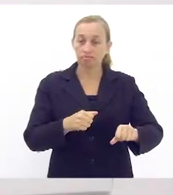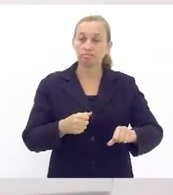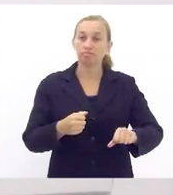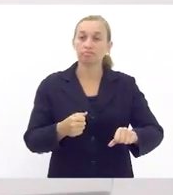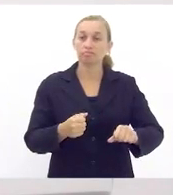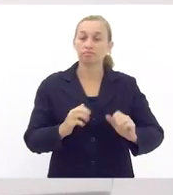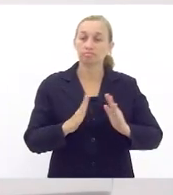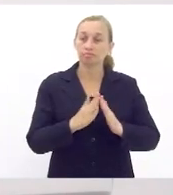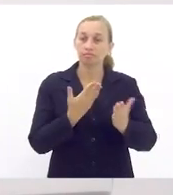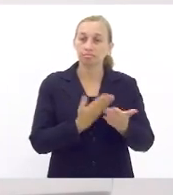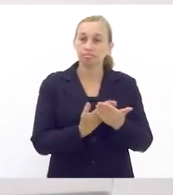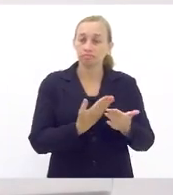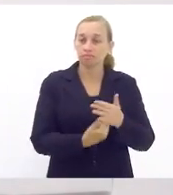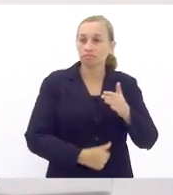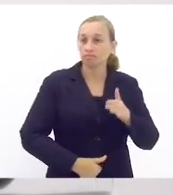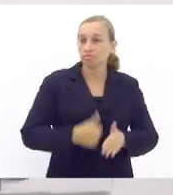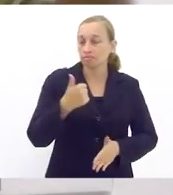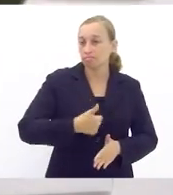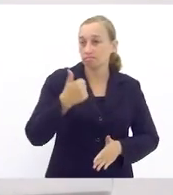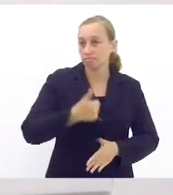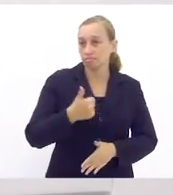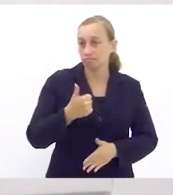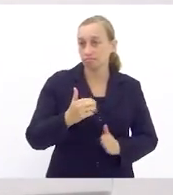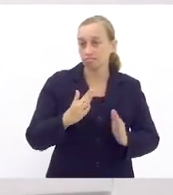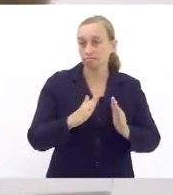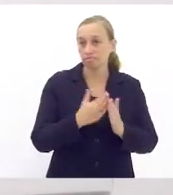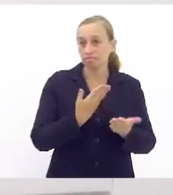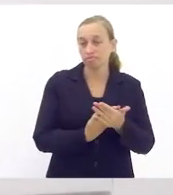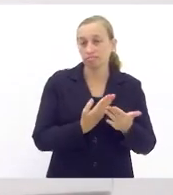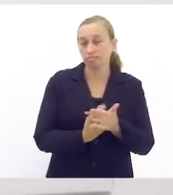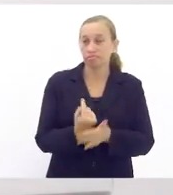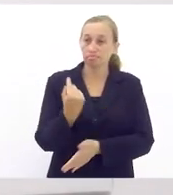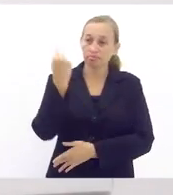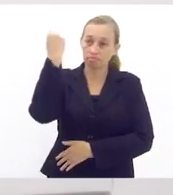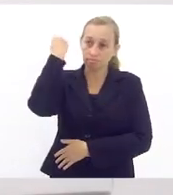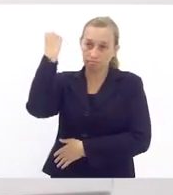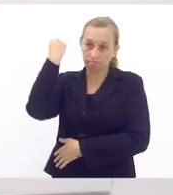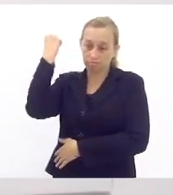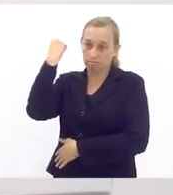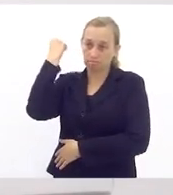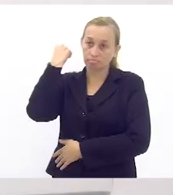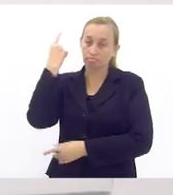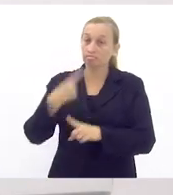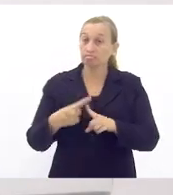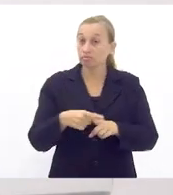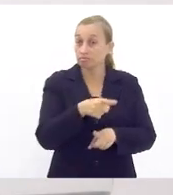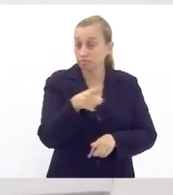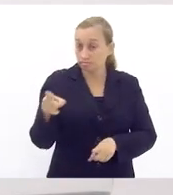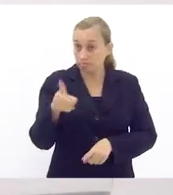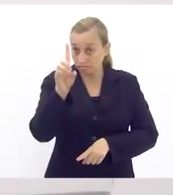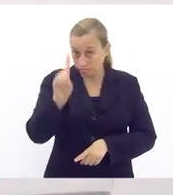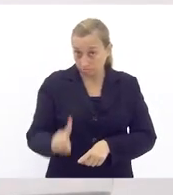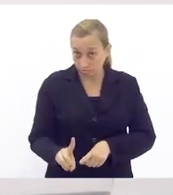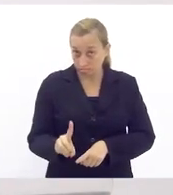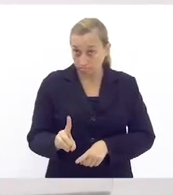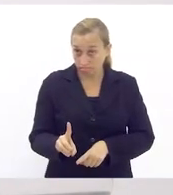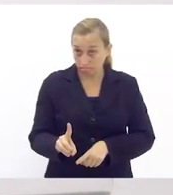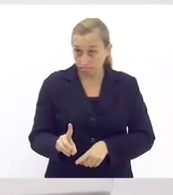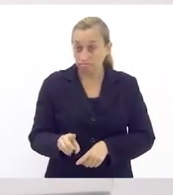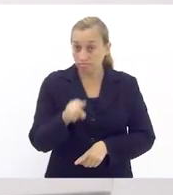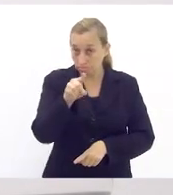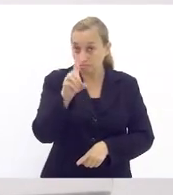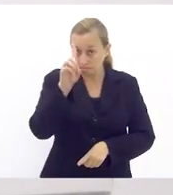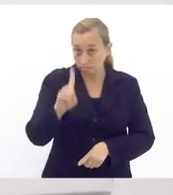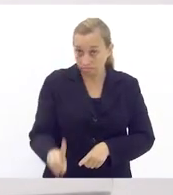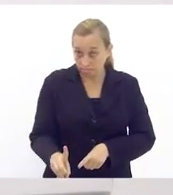foi o primeiro desmonte da escola lá atrás porque você com o diretor você